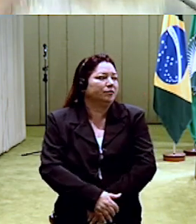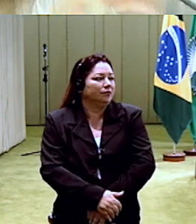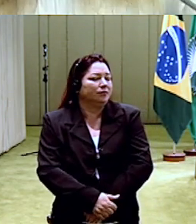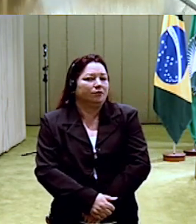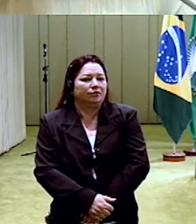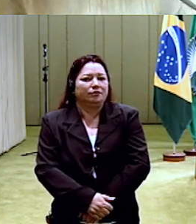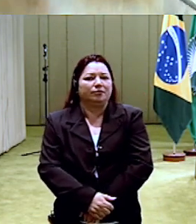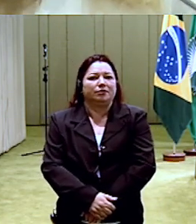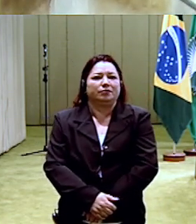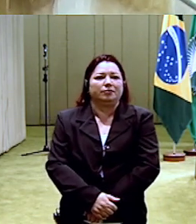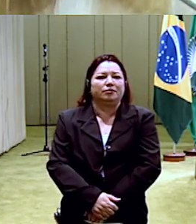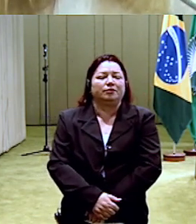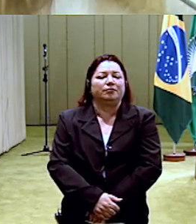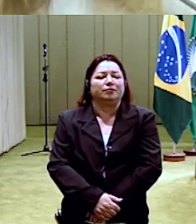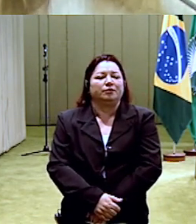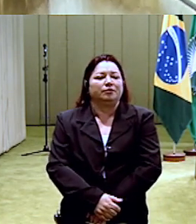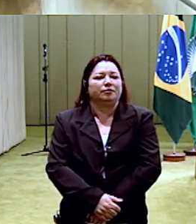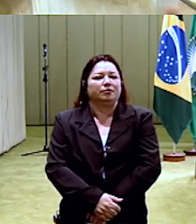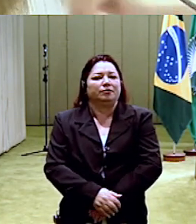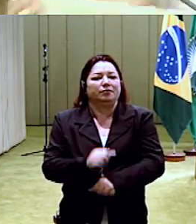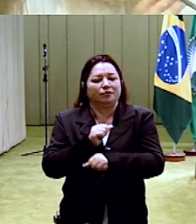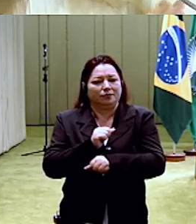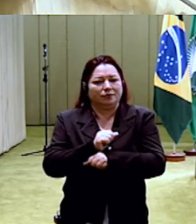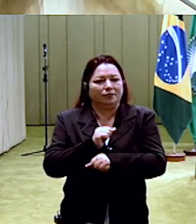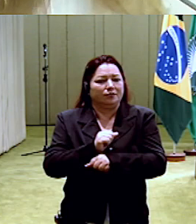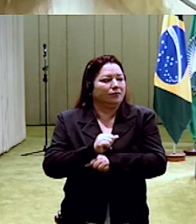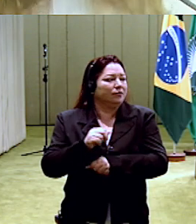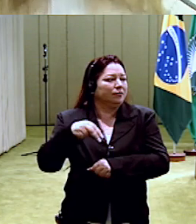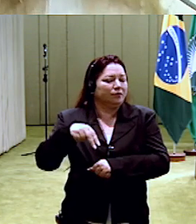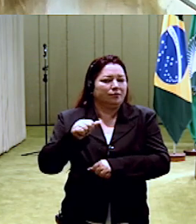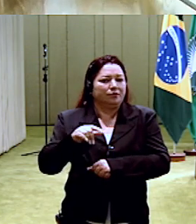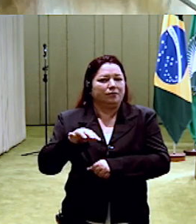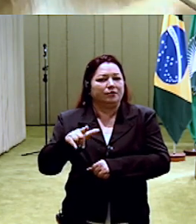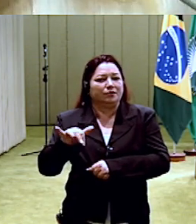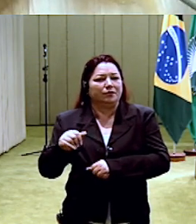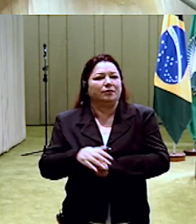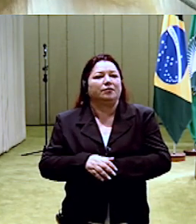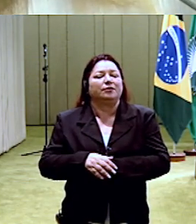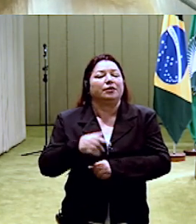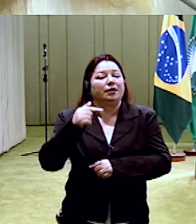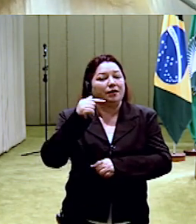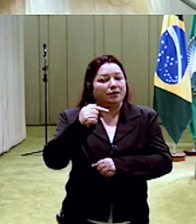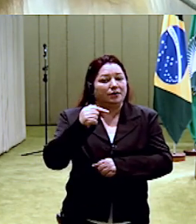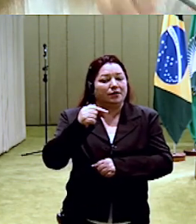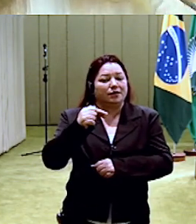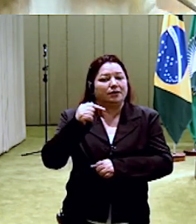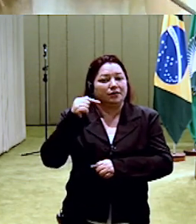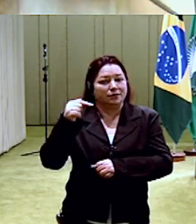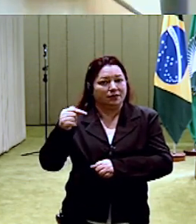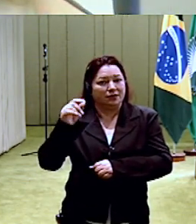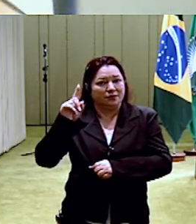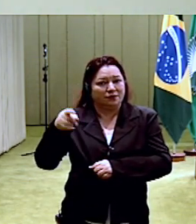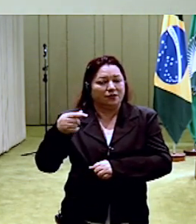So, meanwhile, Ms. Natália Dias, back to you. E eu chequei aqui o dado, na verdade é